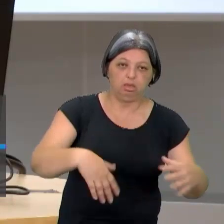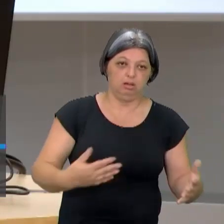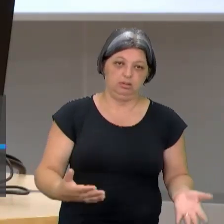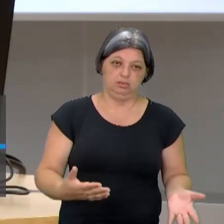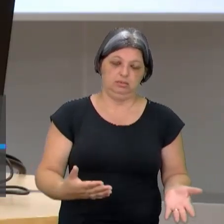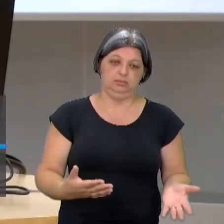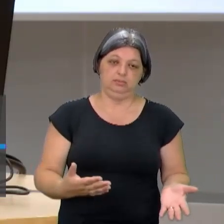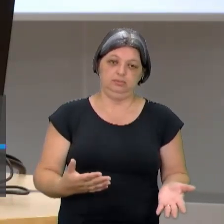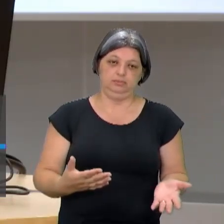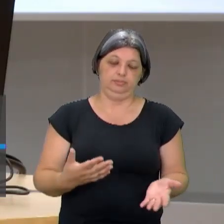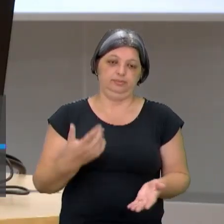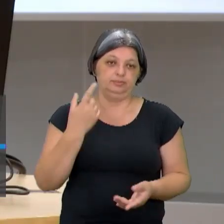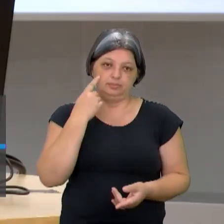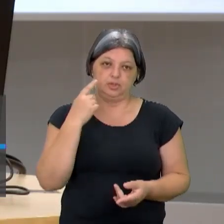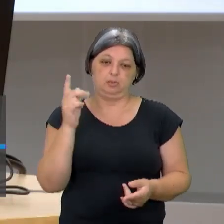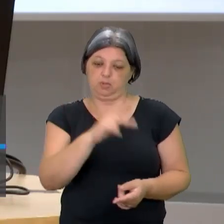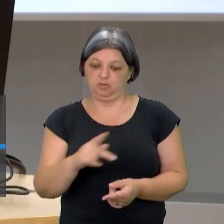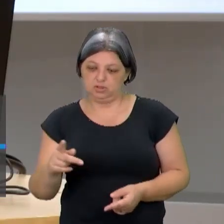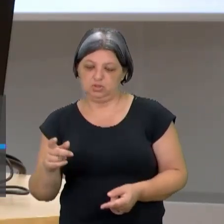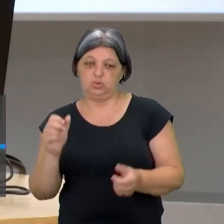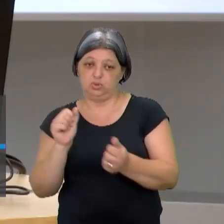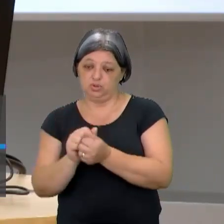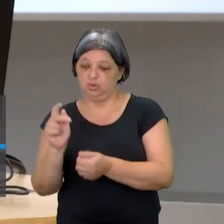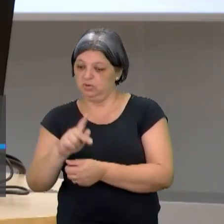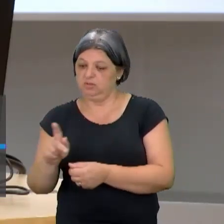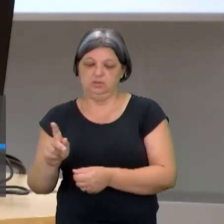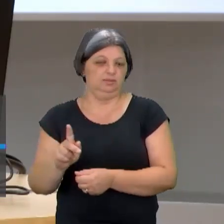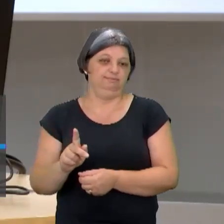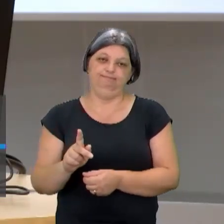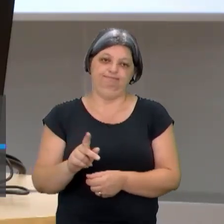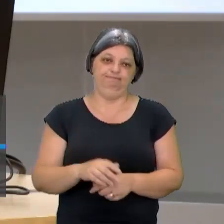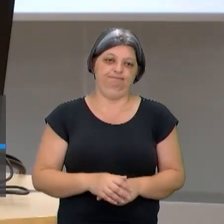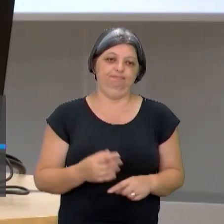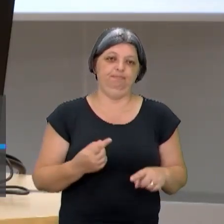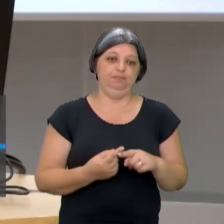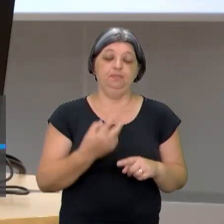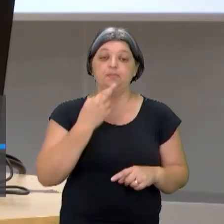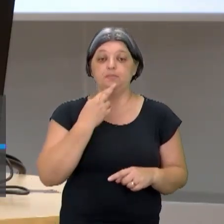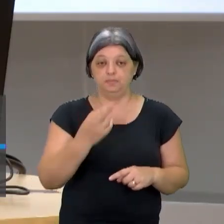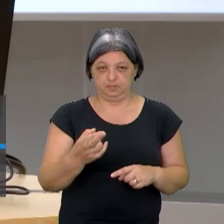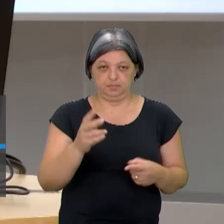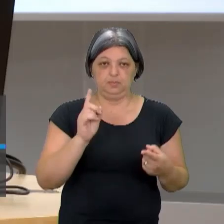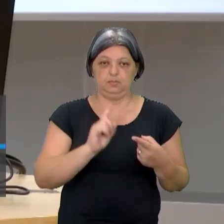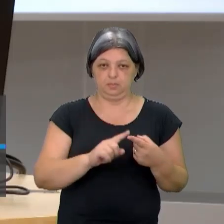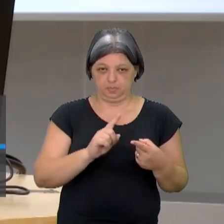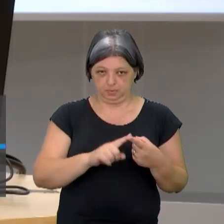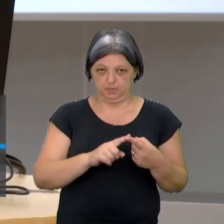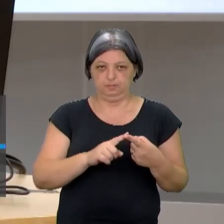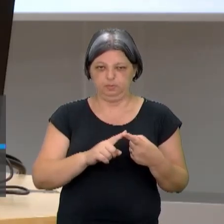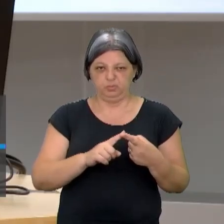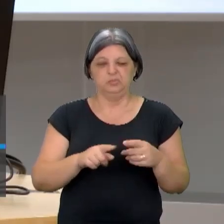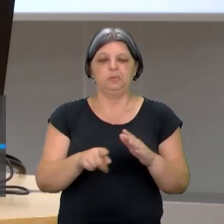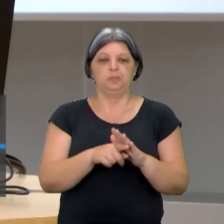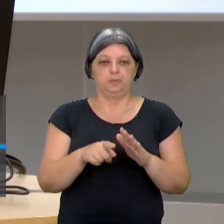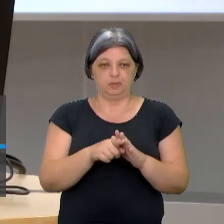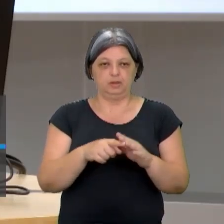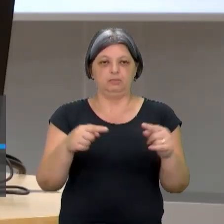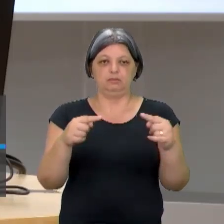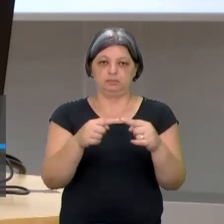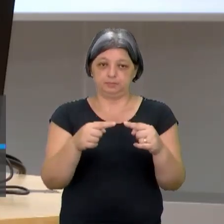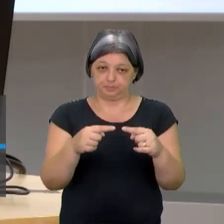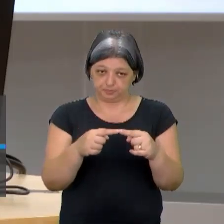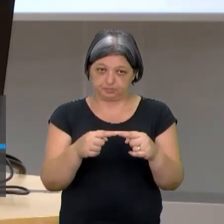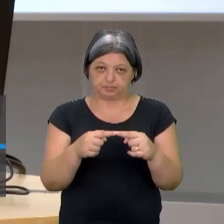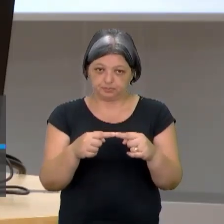alinhamento mais horizontal professor com professor, tá? No caso da resposta, a gente tem um alinhamento horizontal, porque